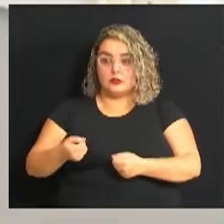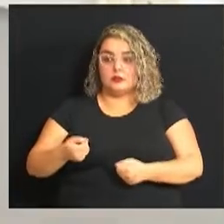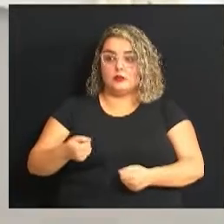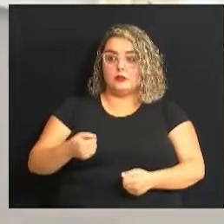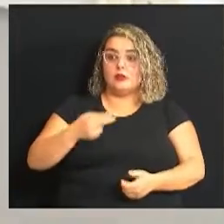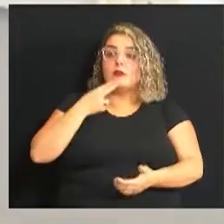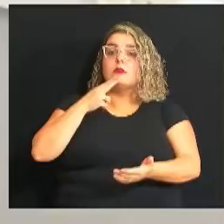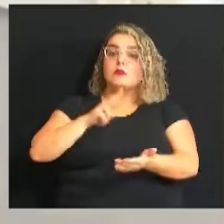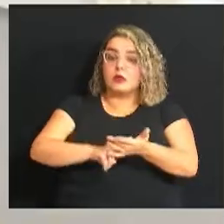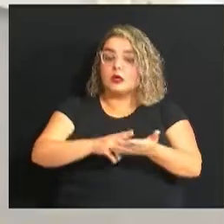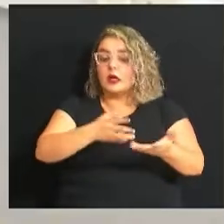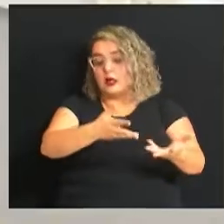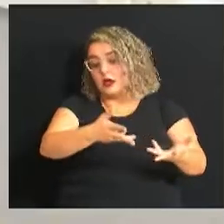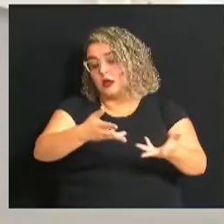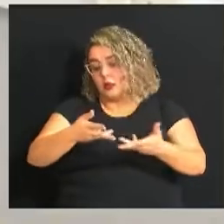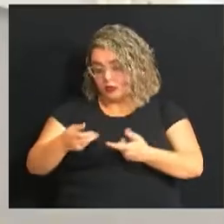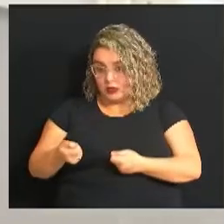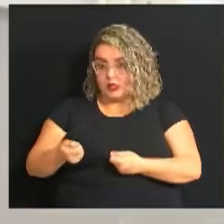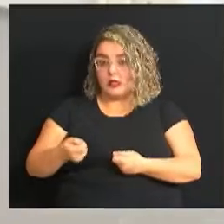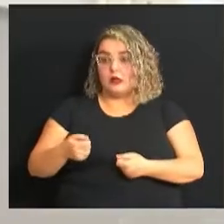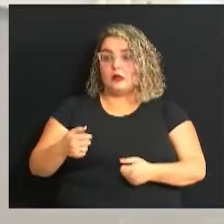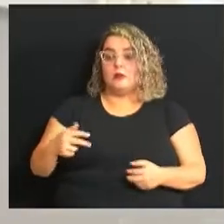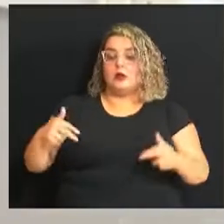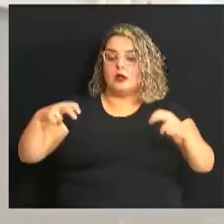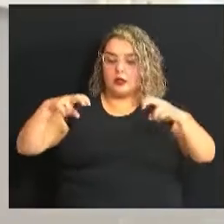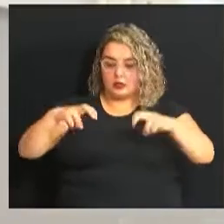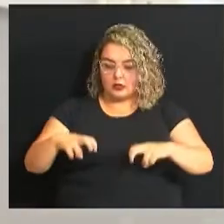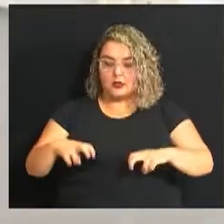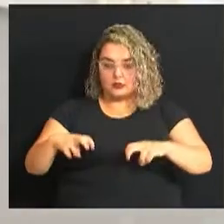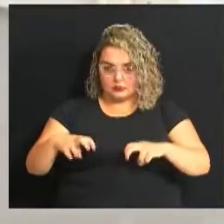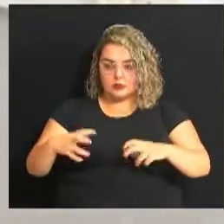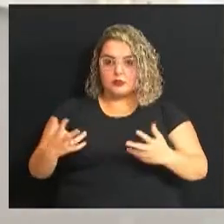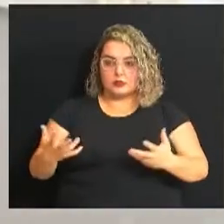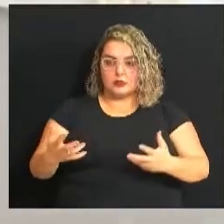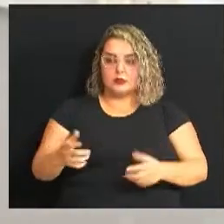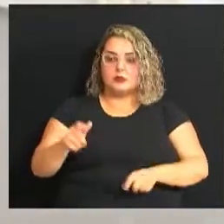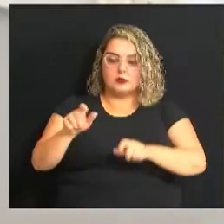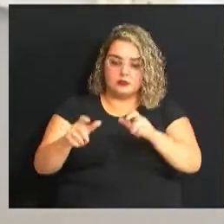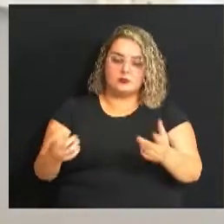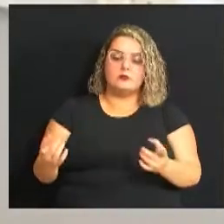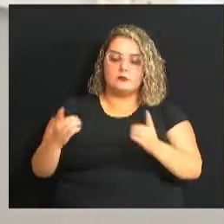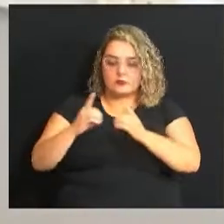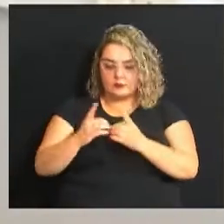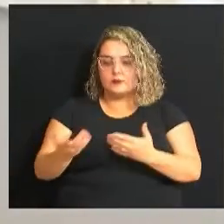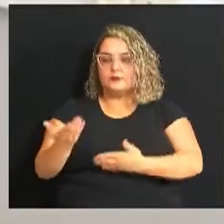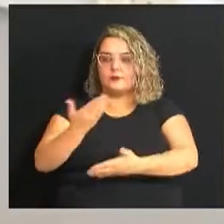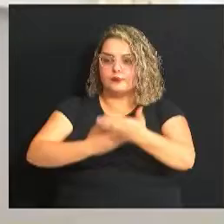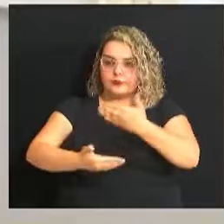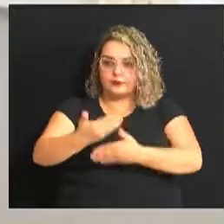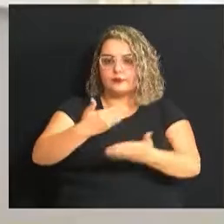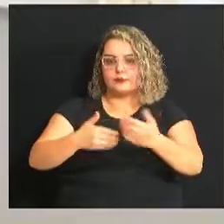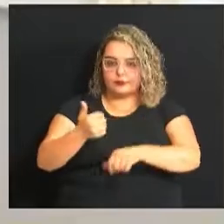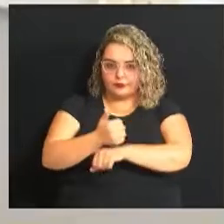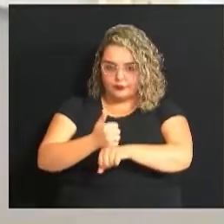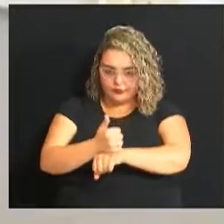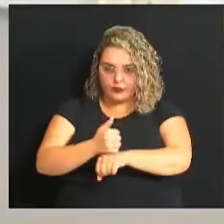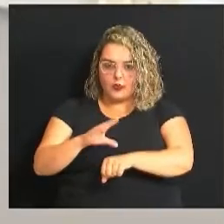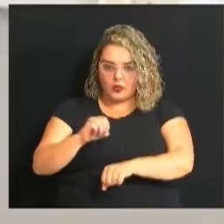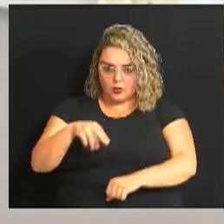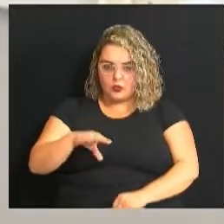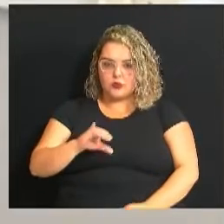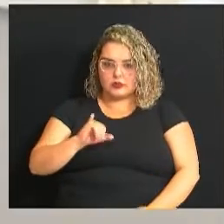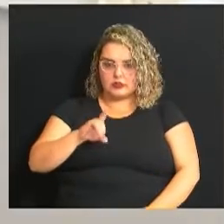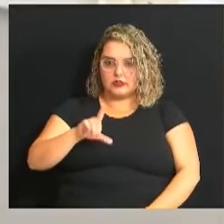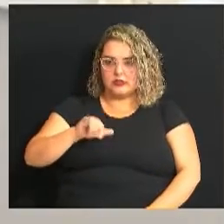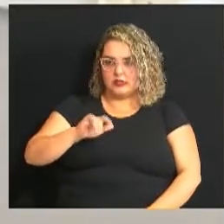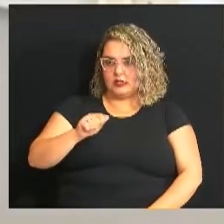carta convite, ela será convidada a comparecer e as partes, então, vão ser aproximadas ali pelo conciliador. Bom, então,